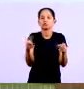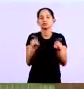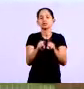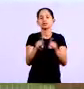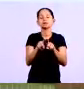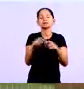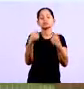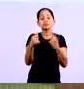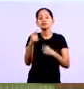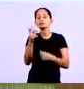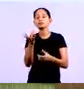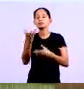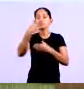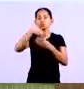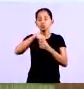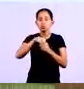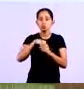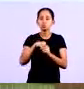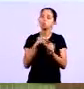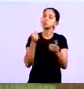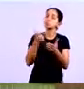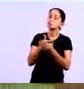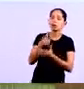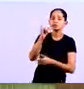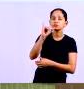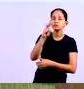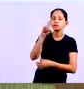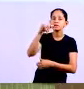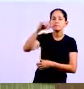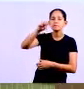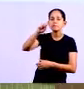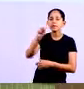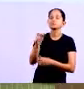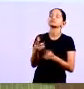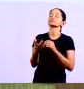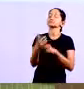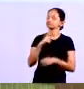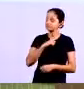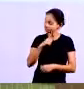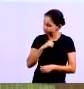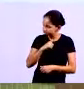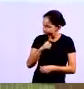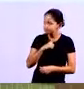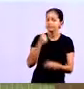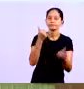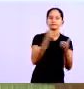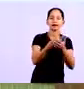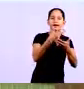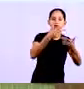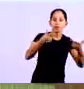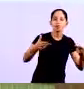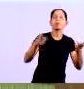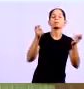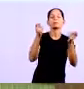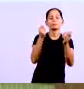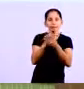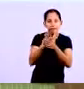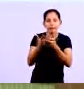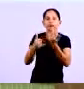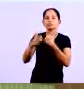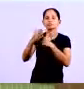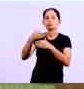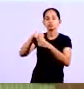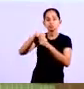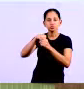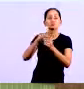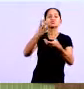estando dentro dela todos. Ah, eu não pago ICMS. Não, você paga, está lá dentro da alíquota. Ah, eu não pago contribuição patronal. Você paga, está lá dentro da